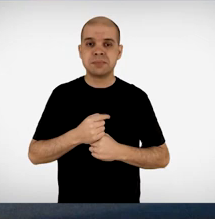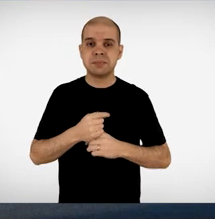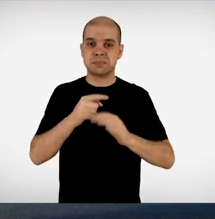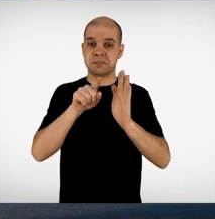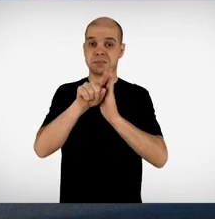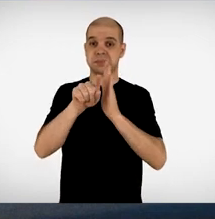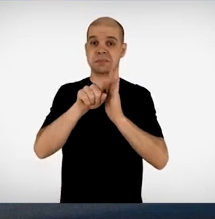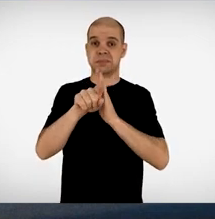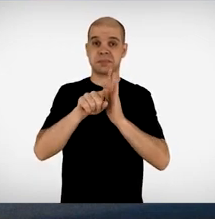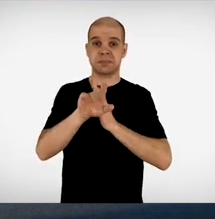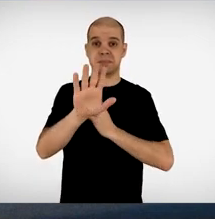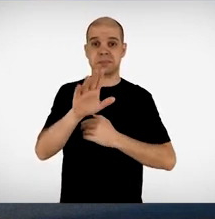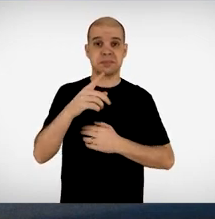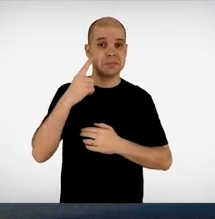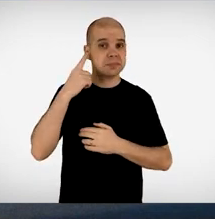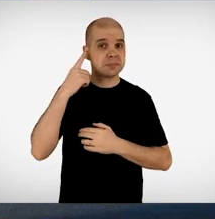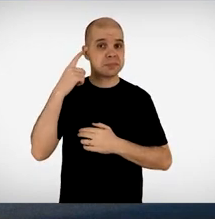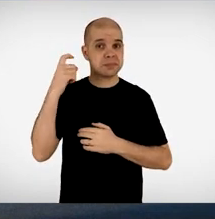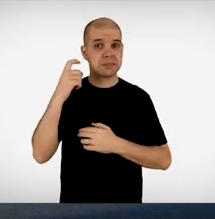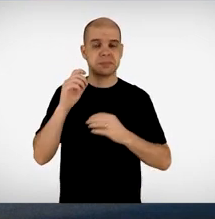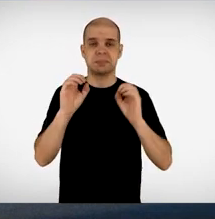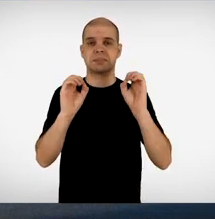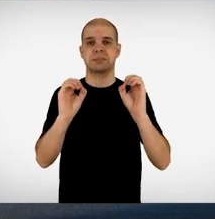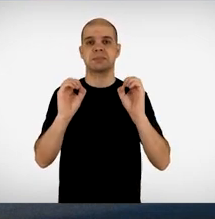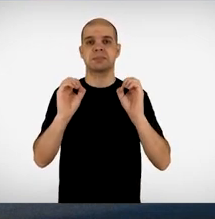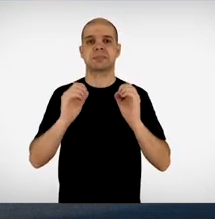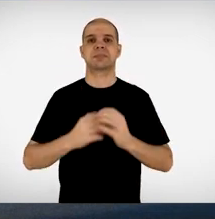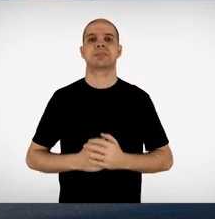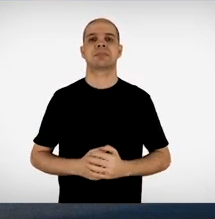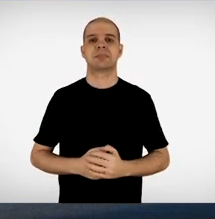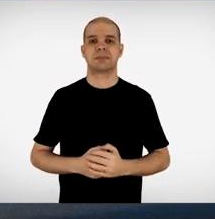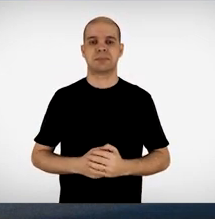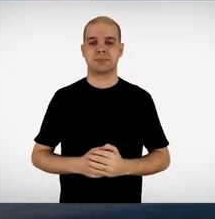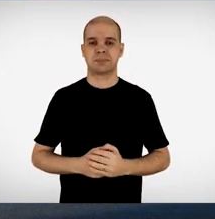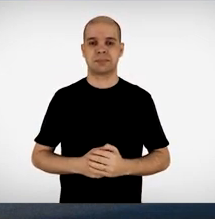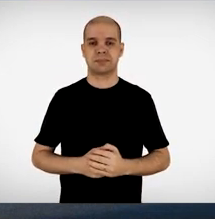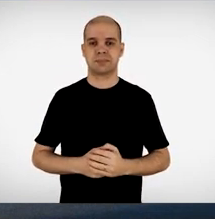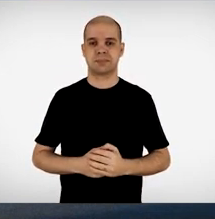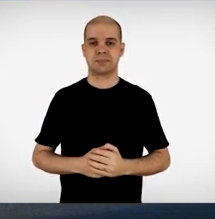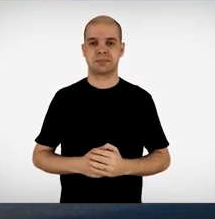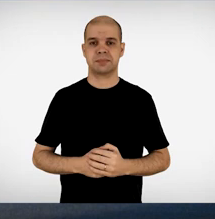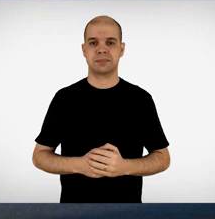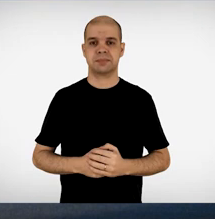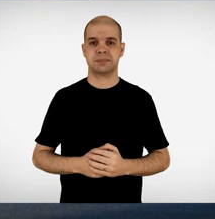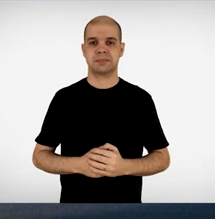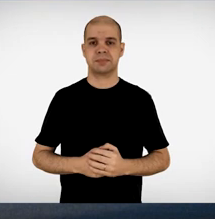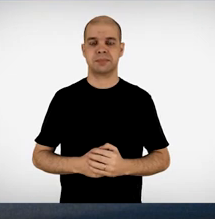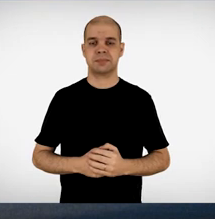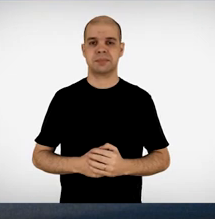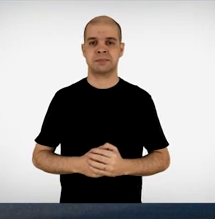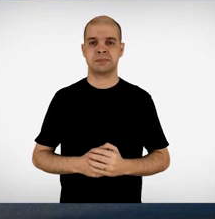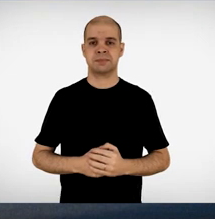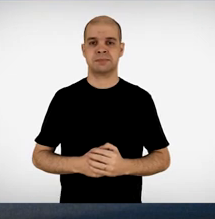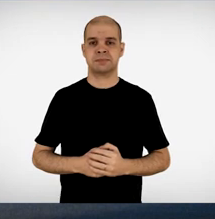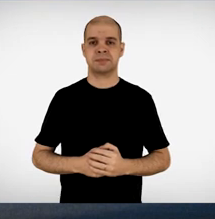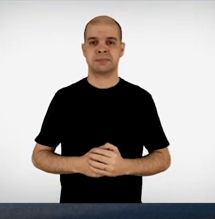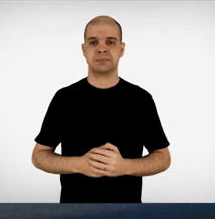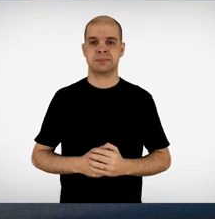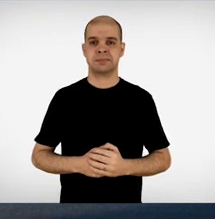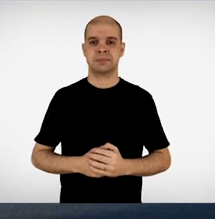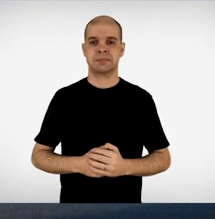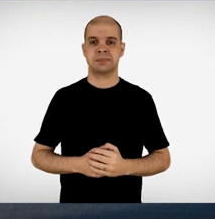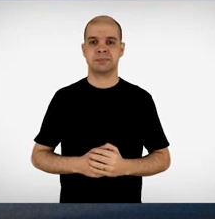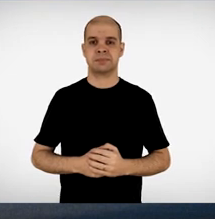filho, e ela não queria ter filho. E aí depois ela acabou tendo um filho meio que sem querer, e também essa questão da crítica ao